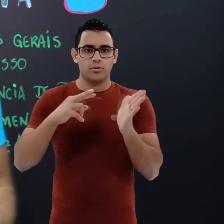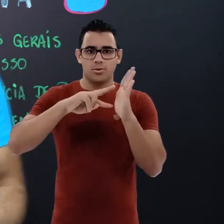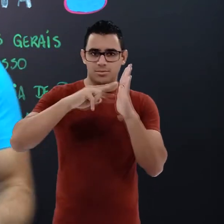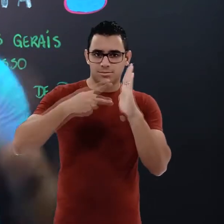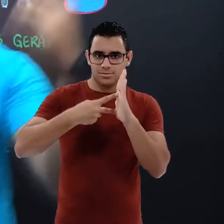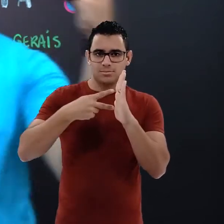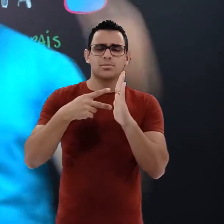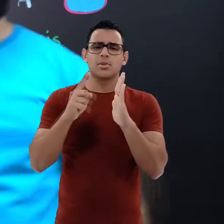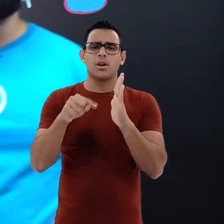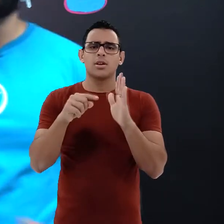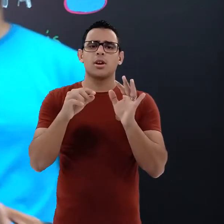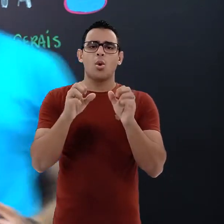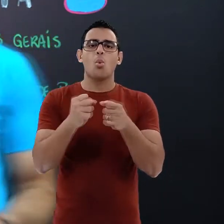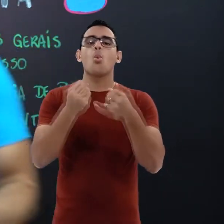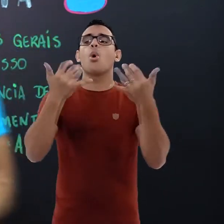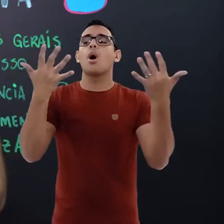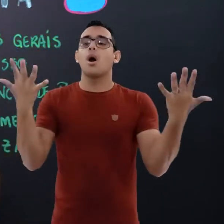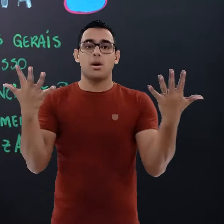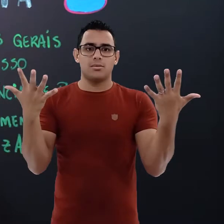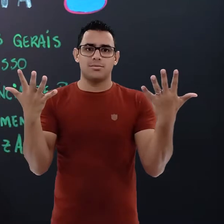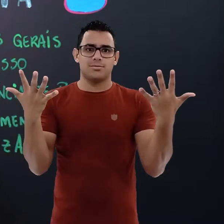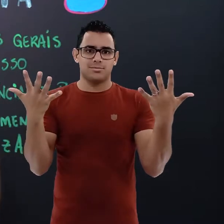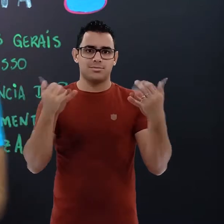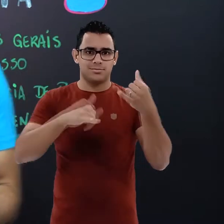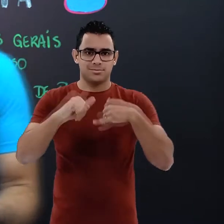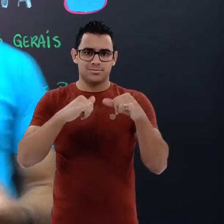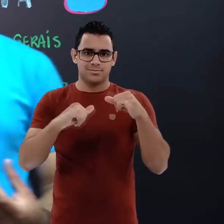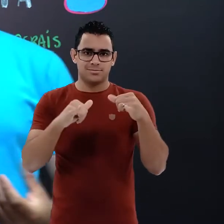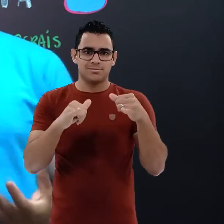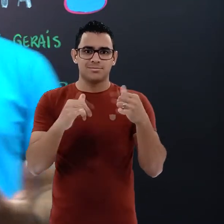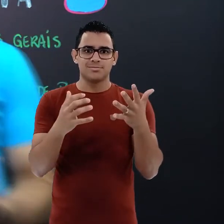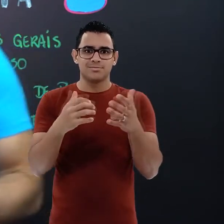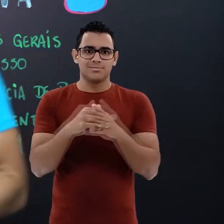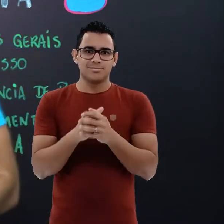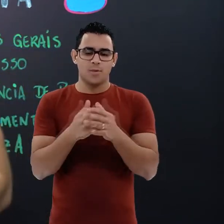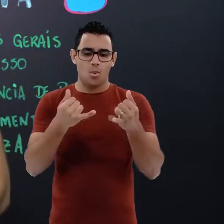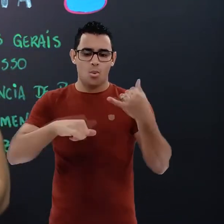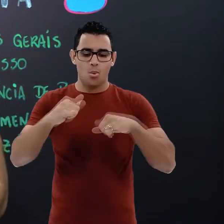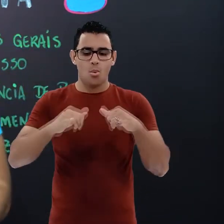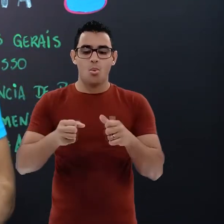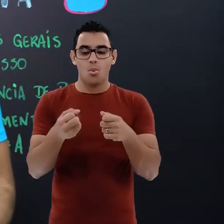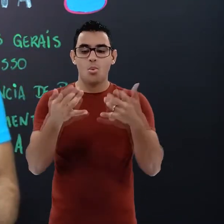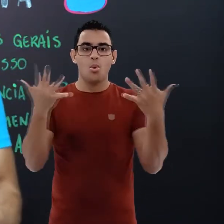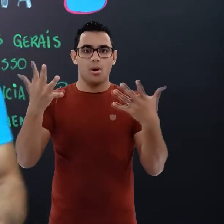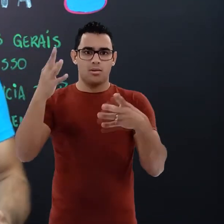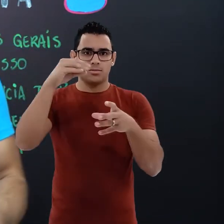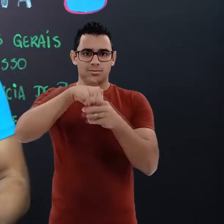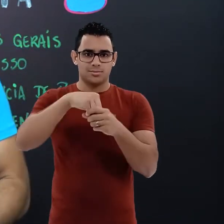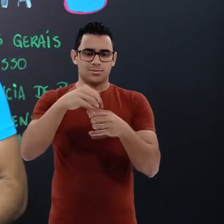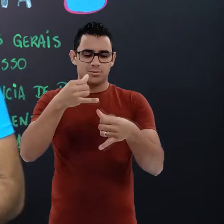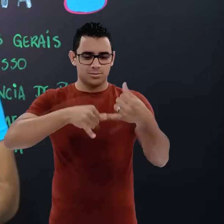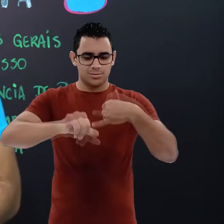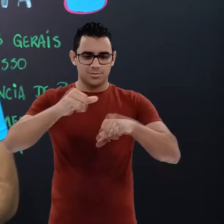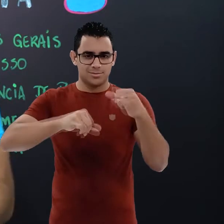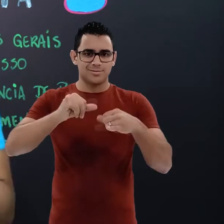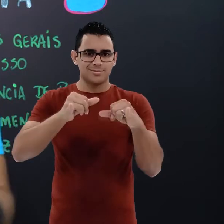sua etimologia, seria a medida dos elementos, ou a medida das quantidades envolvidas em um